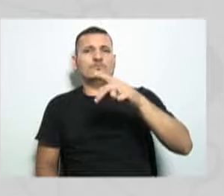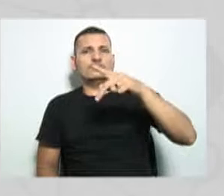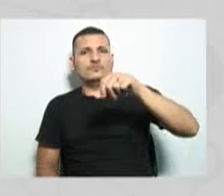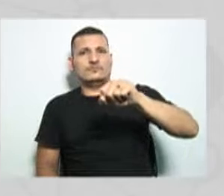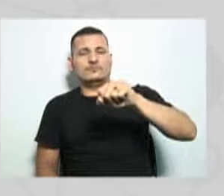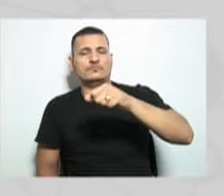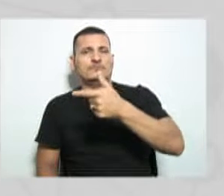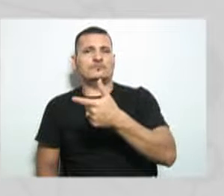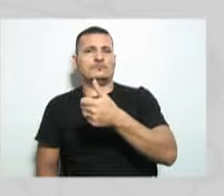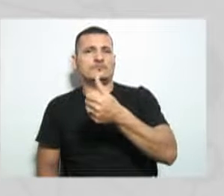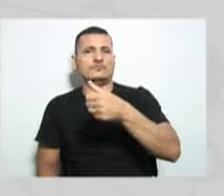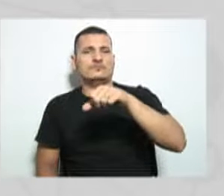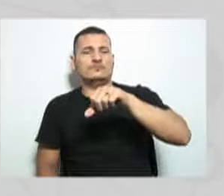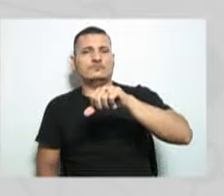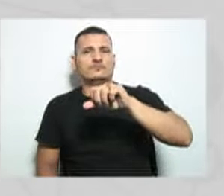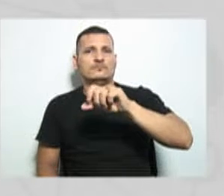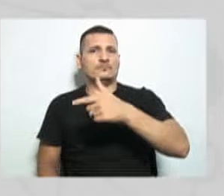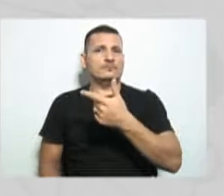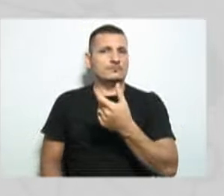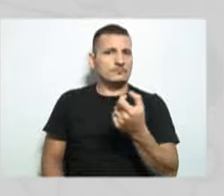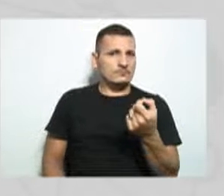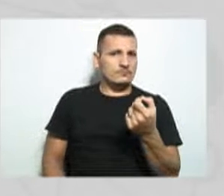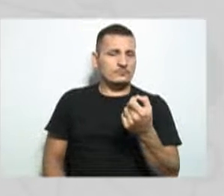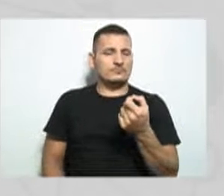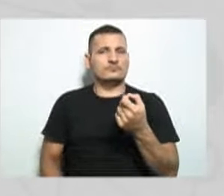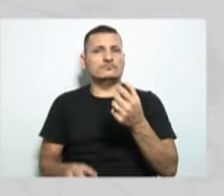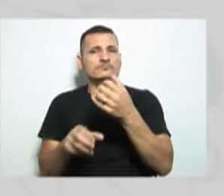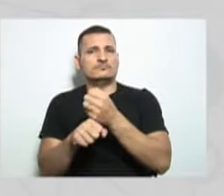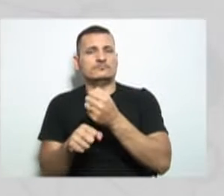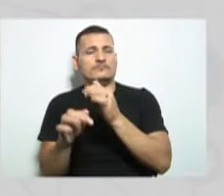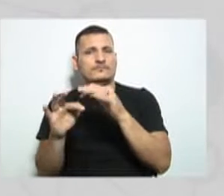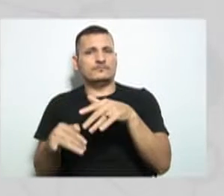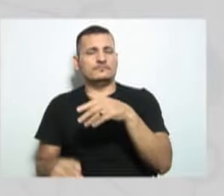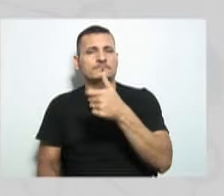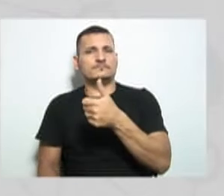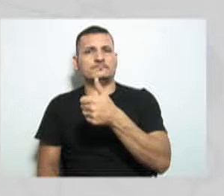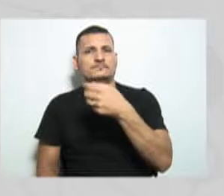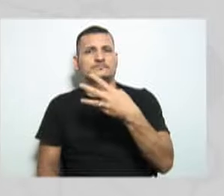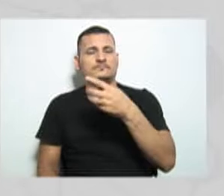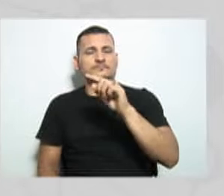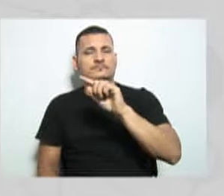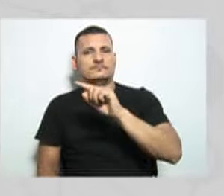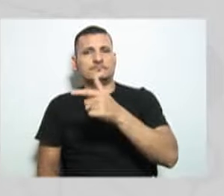19.200 e o meu saldo final 14 mil, certo? Vamos observar aqui o passado.